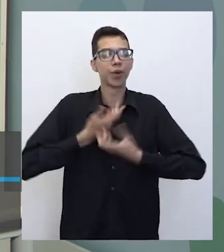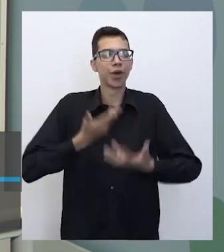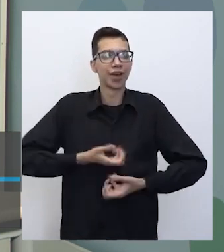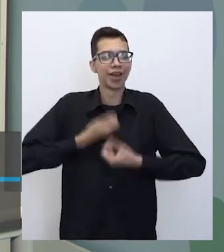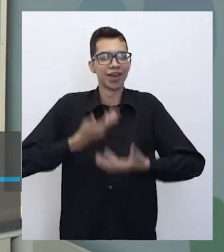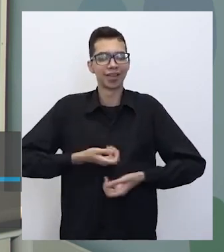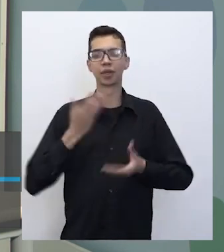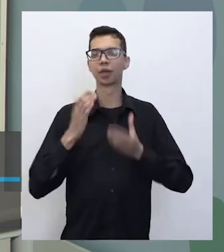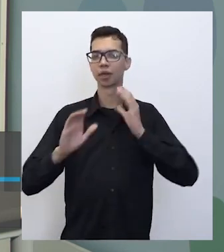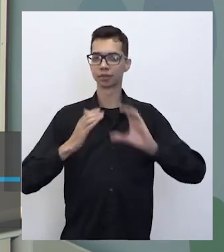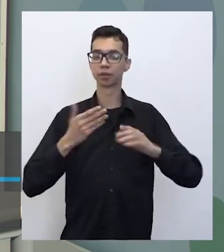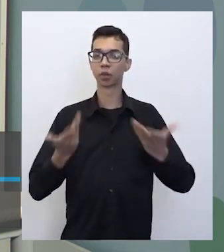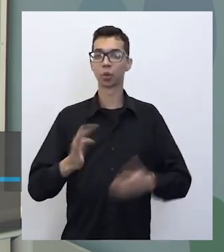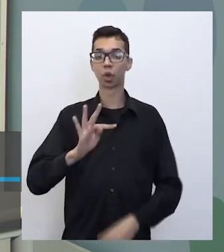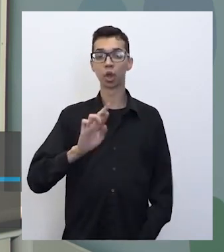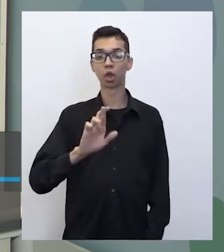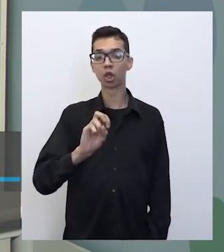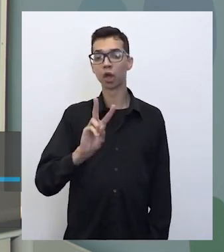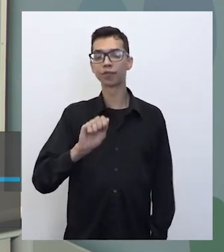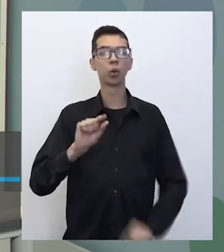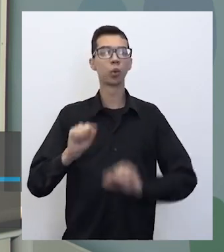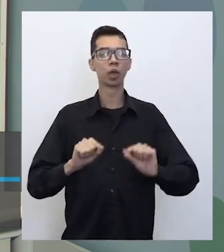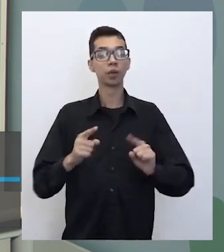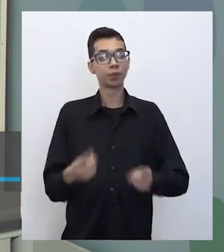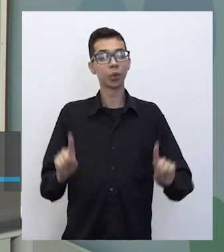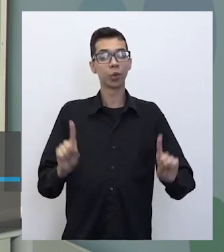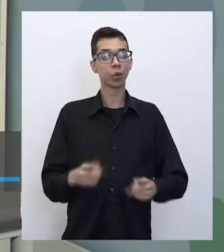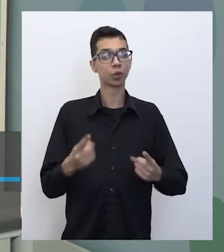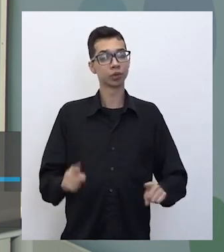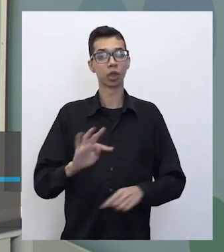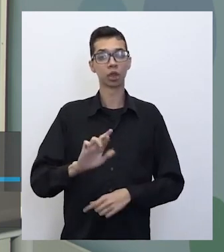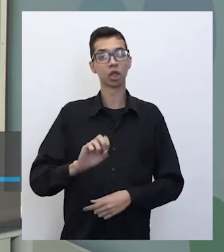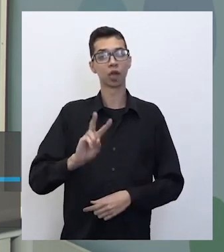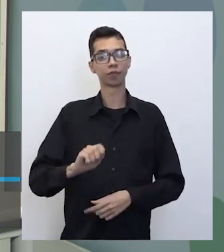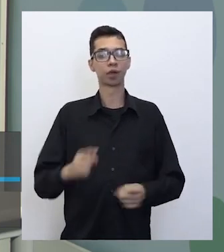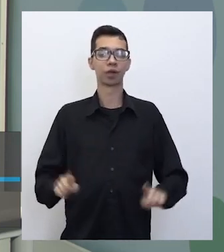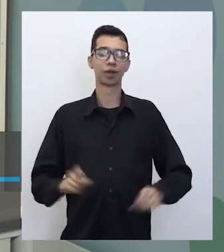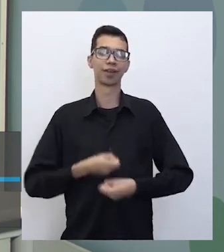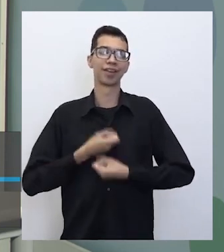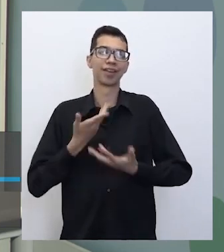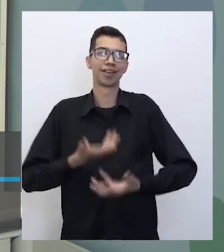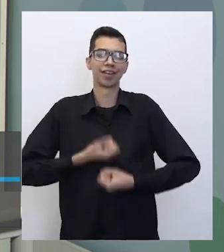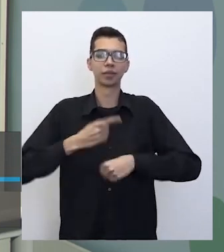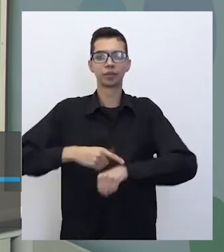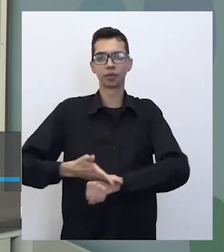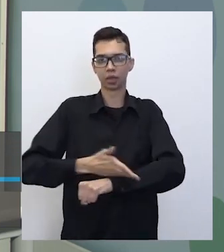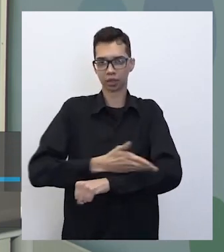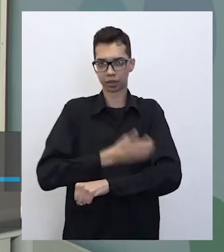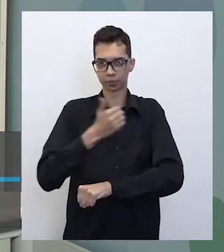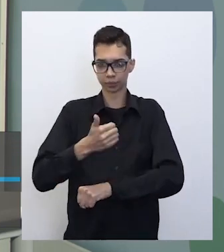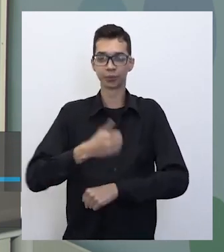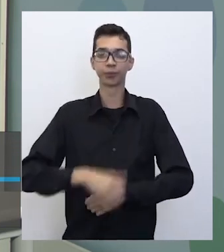trova, eu estou falando de uma música, né? Que era o texto da época, a poesia da época. Então,